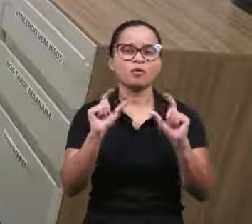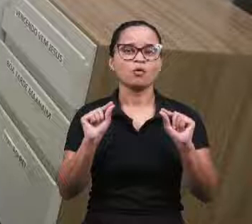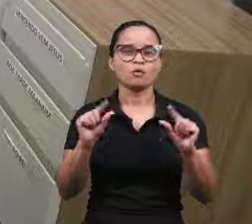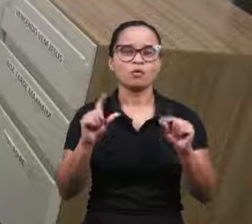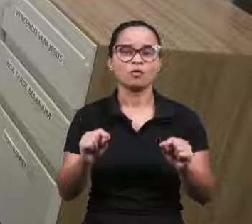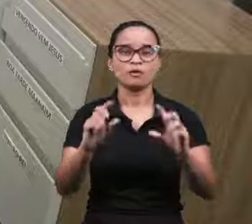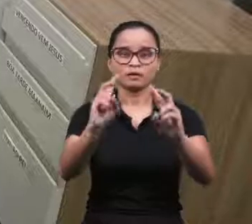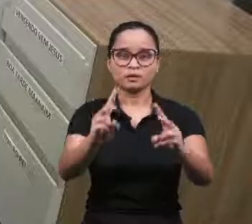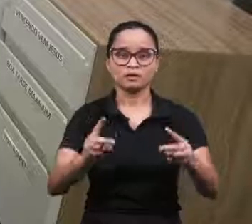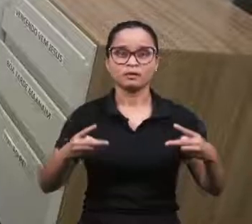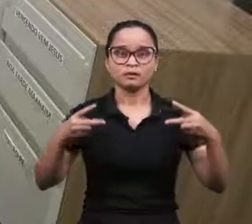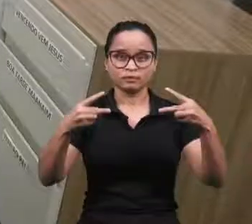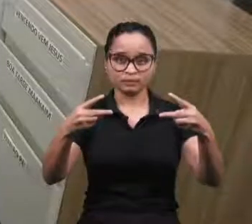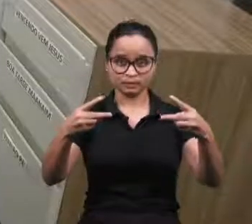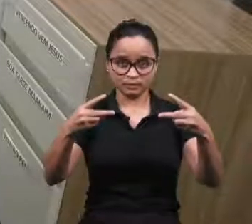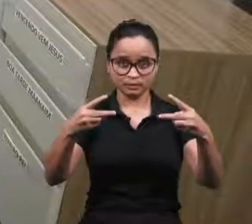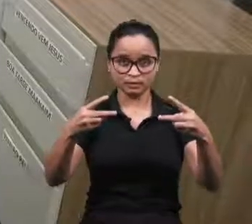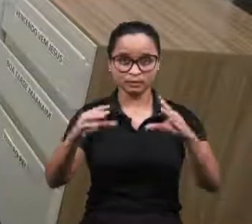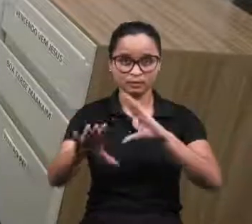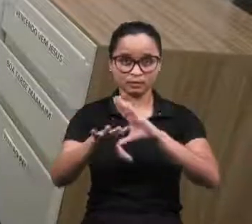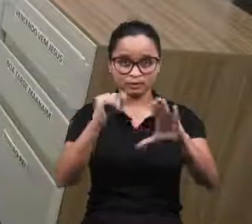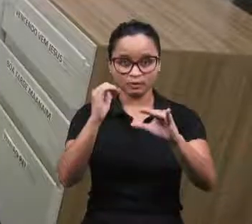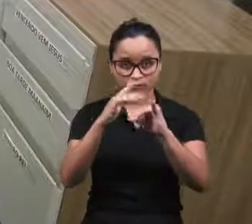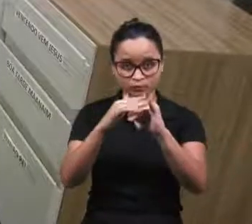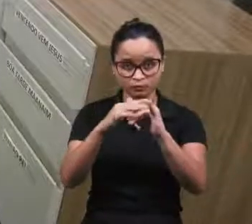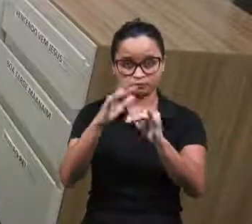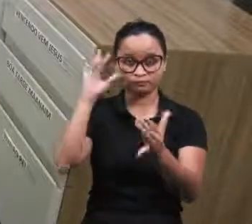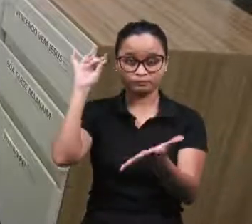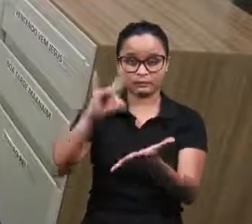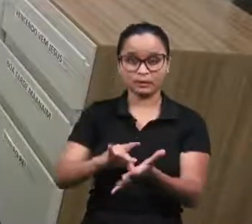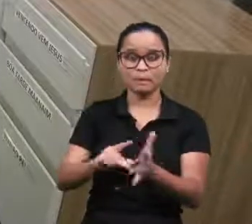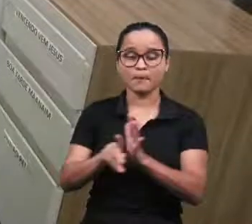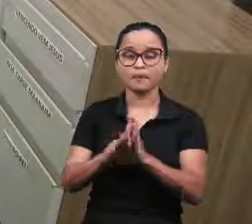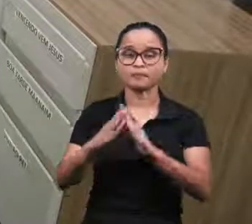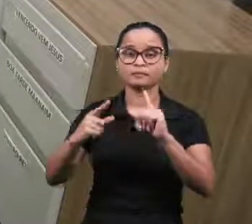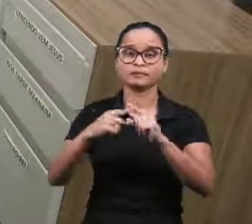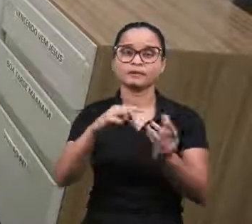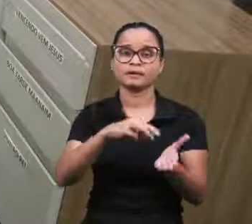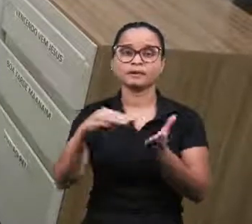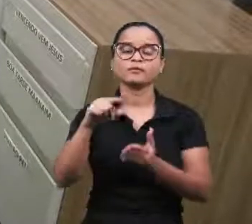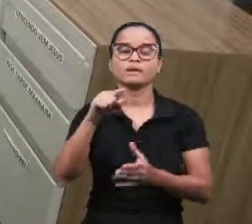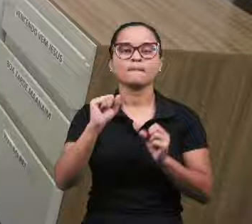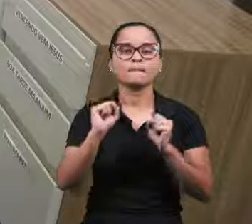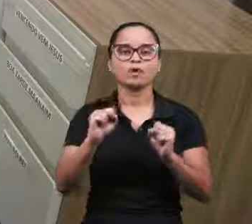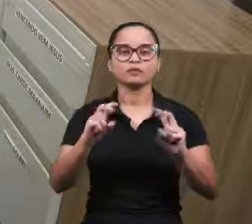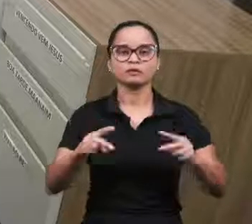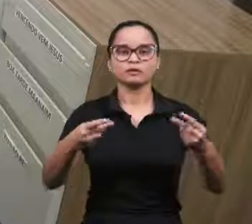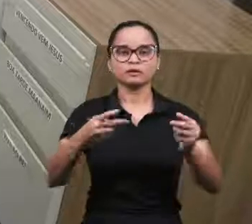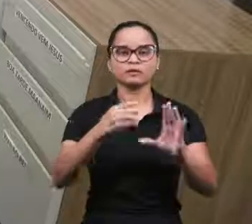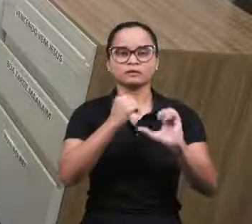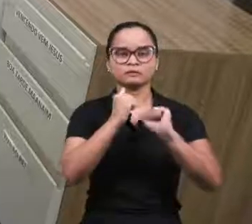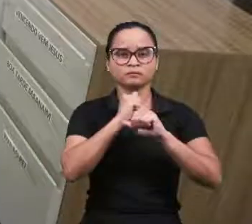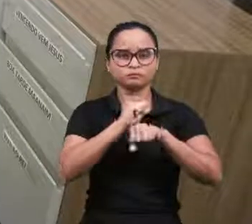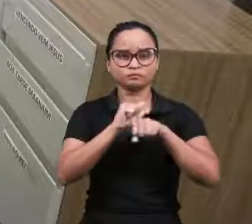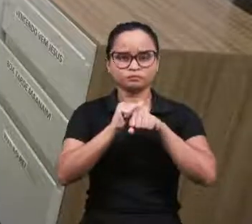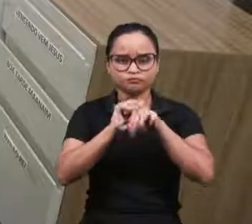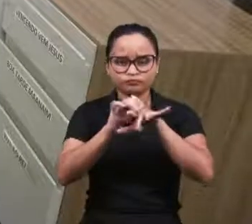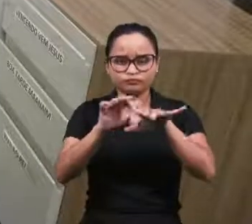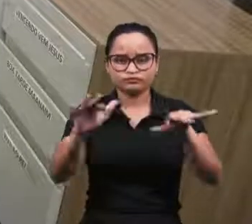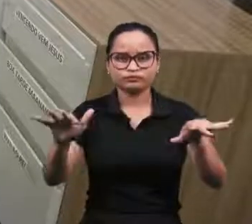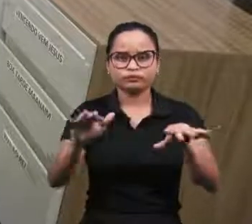está nos assistindo através do canal oficial da Igreja Cristã Maranata no YouTube, você pode compartilhar. Como? Você clica aí